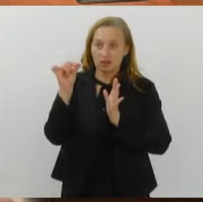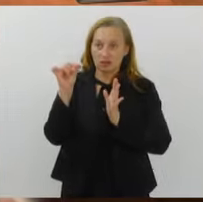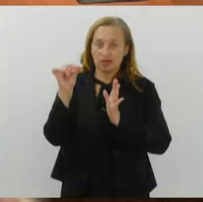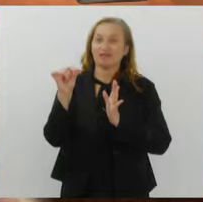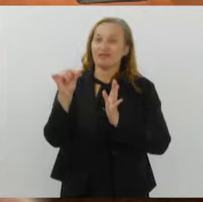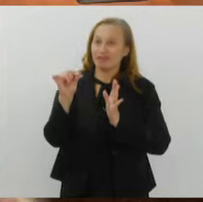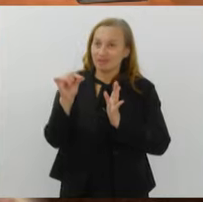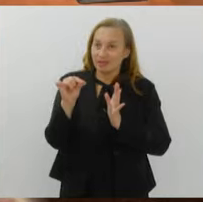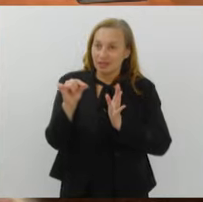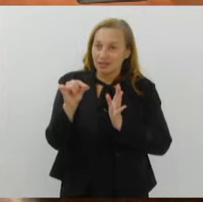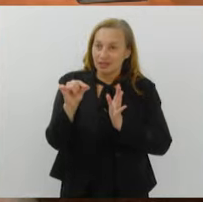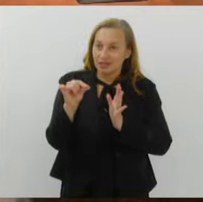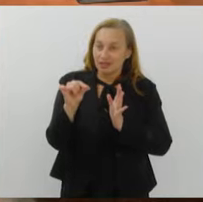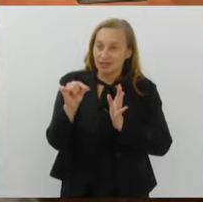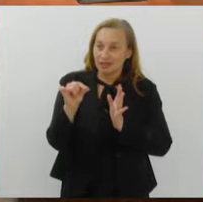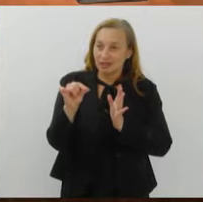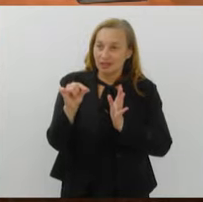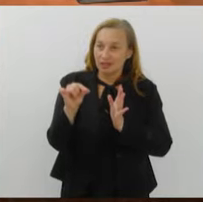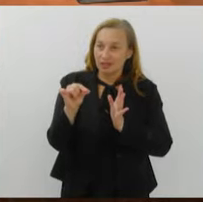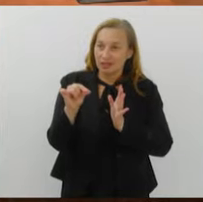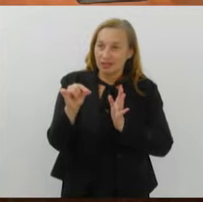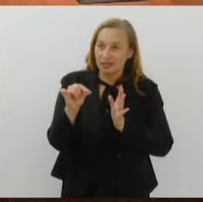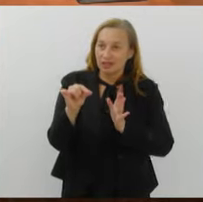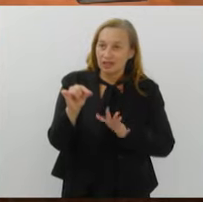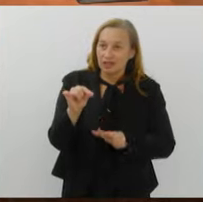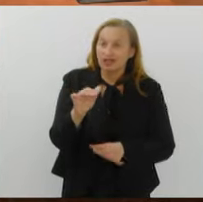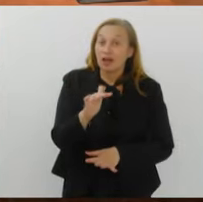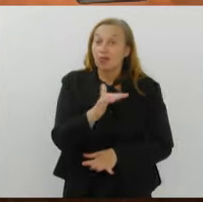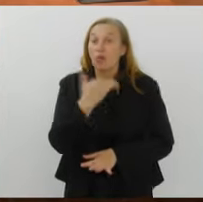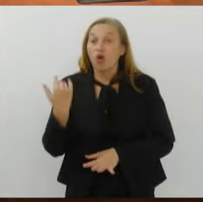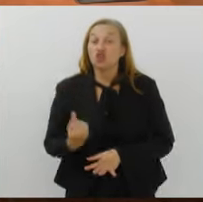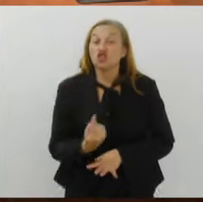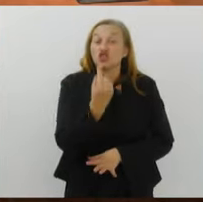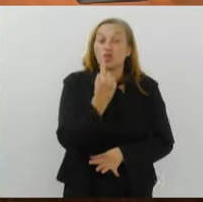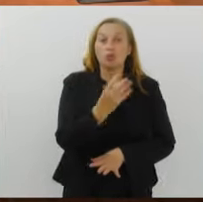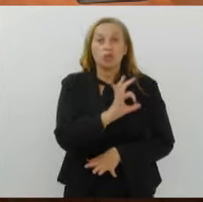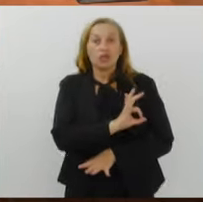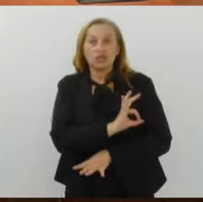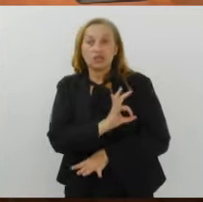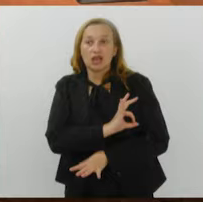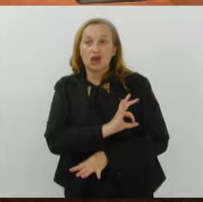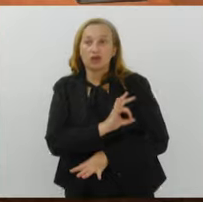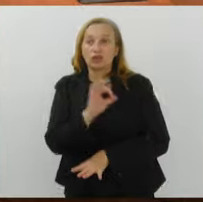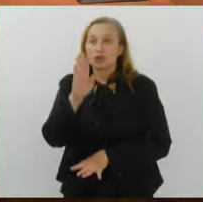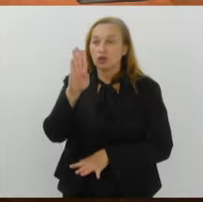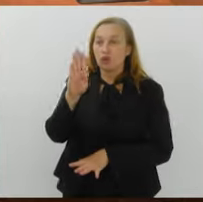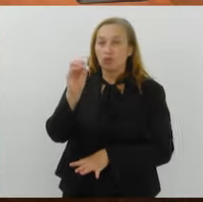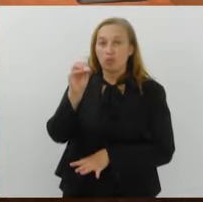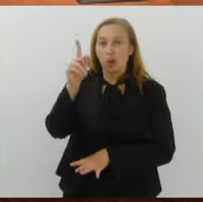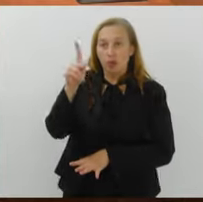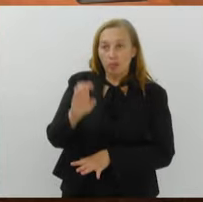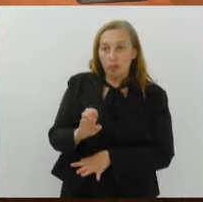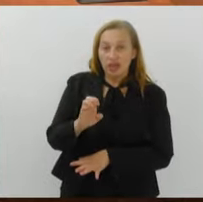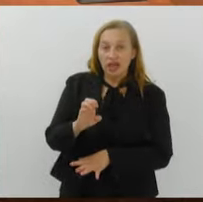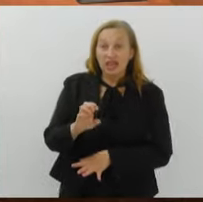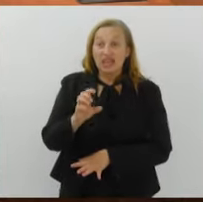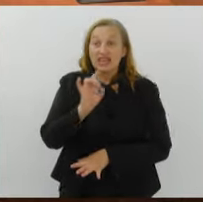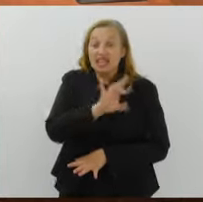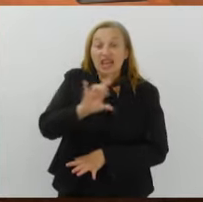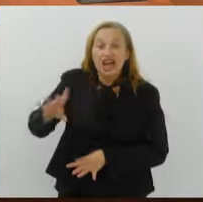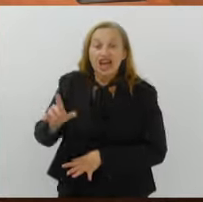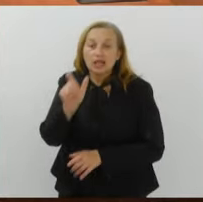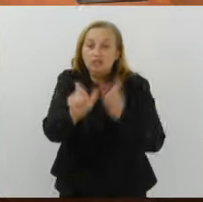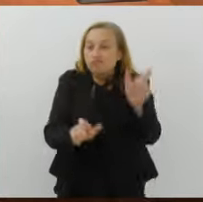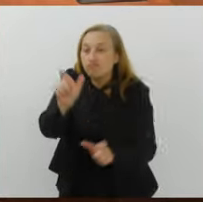falecimento desses, ou melhor, no falecimento de um policial do BOPE, de cada policial que morre,